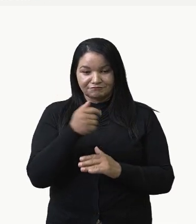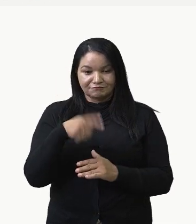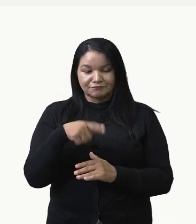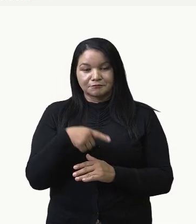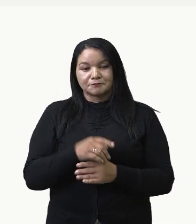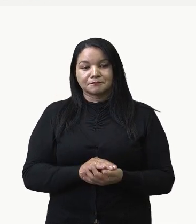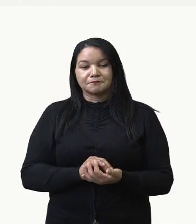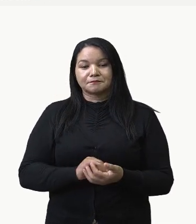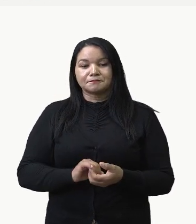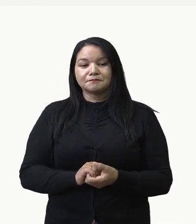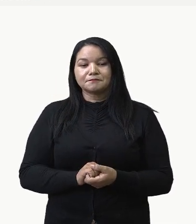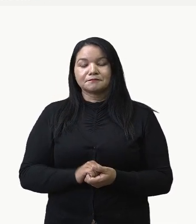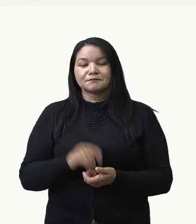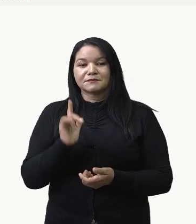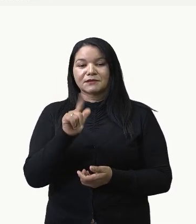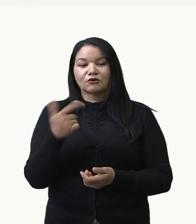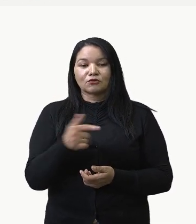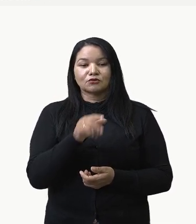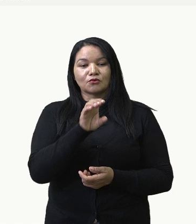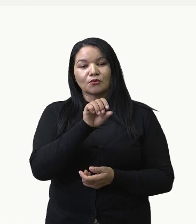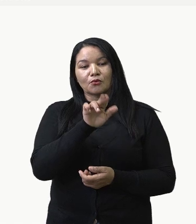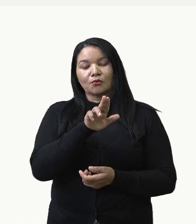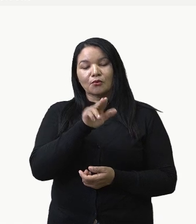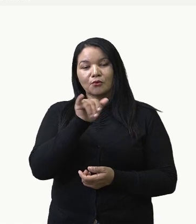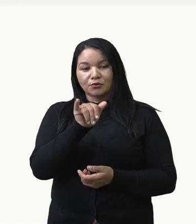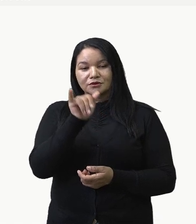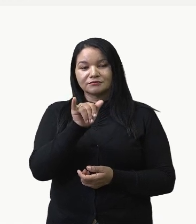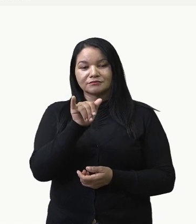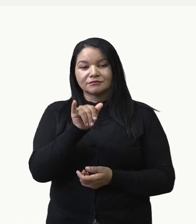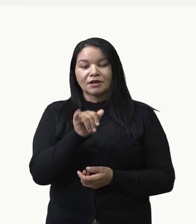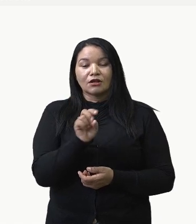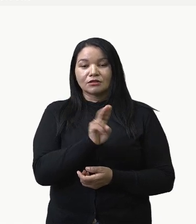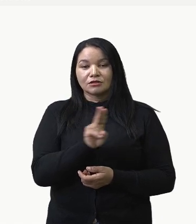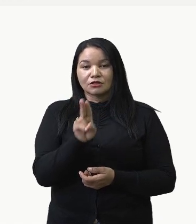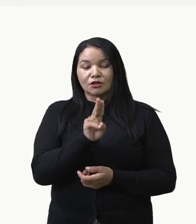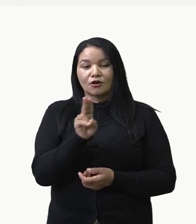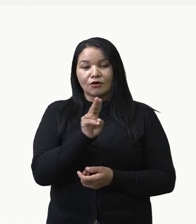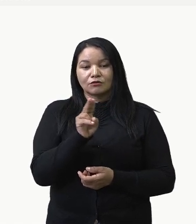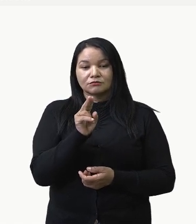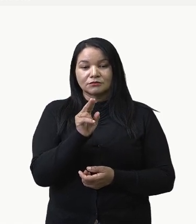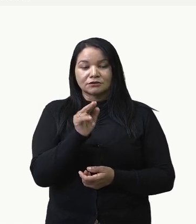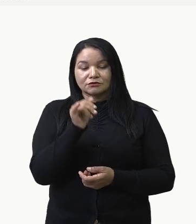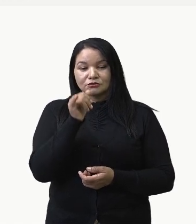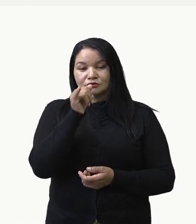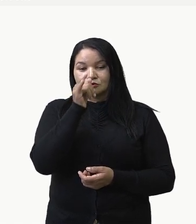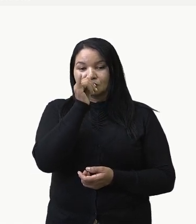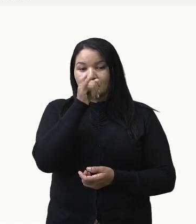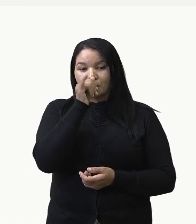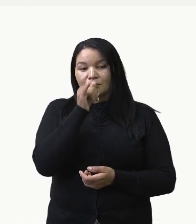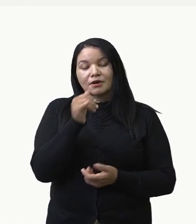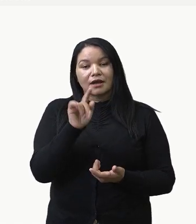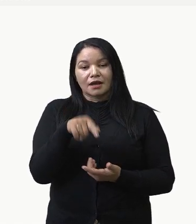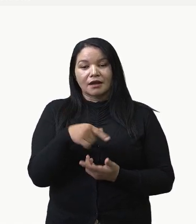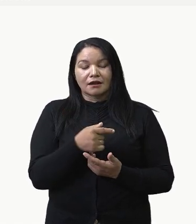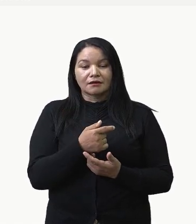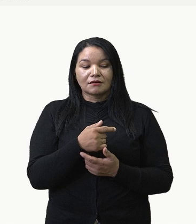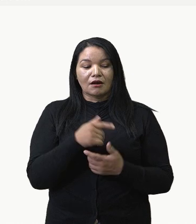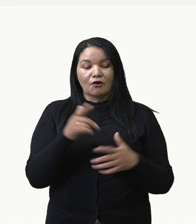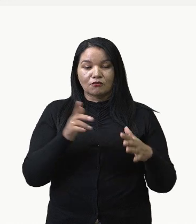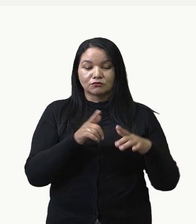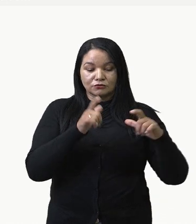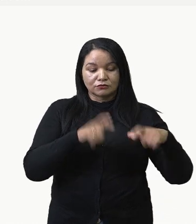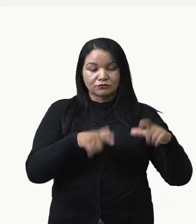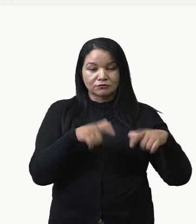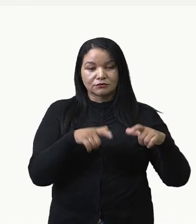ornamental cui Esse é um nome dado pelos peruanos os moradores da Cordilheira dos Andes cui é